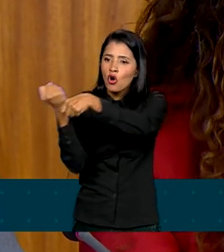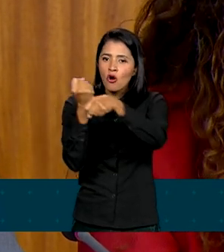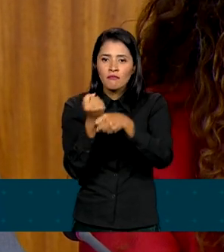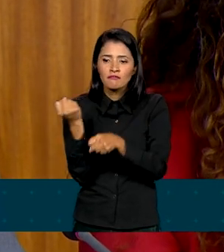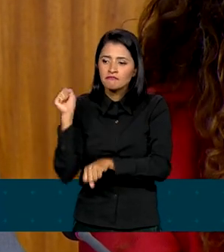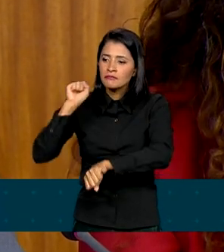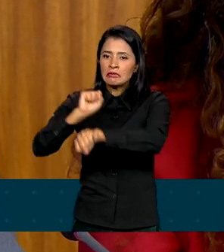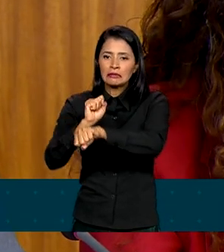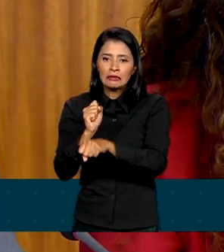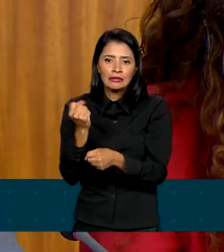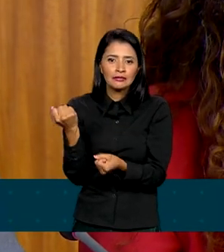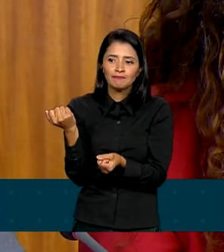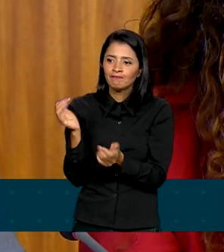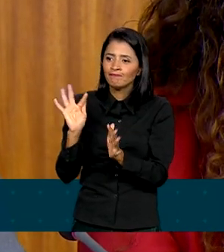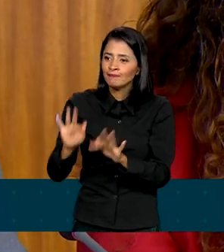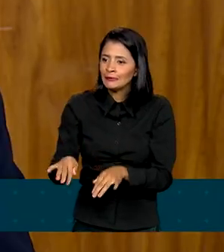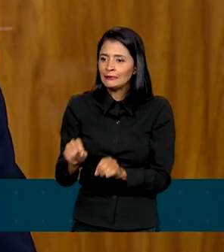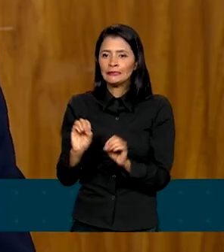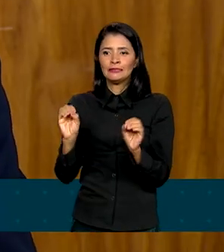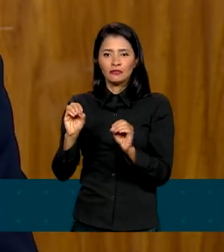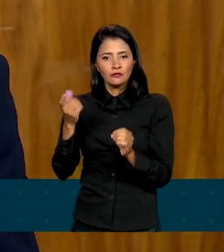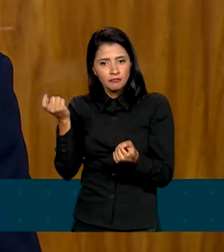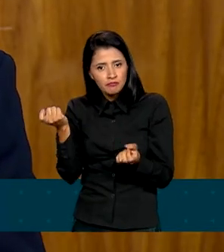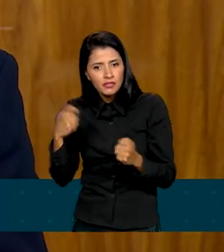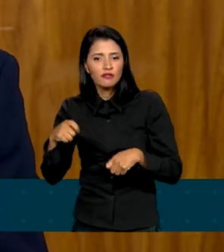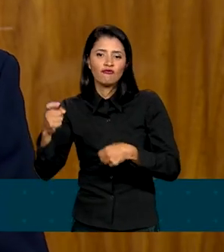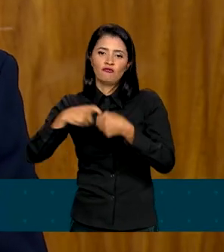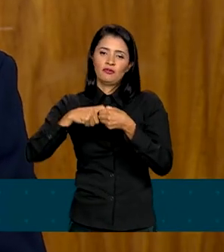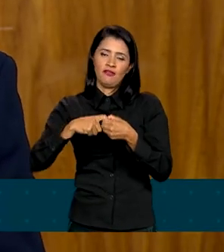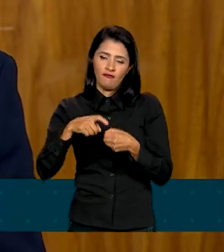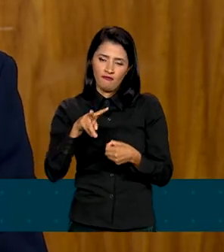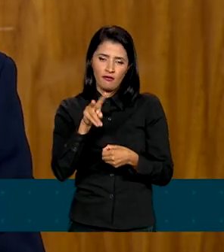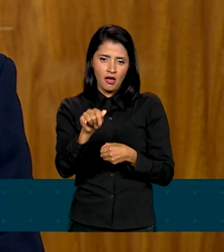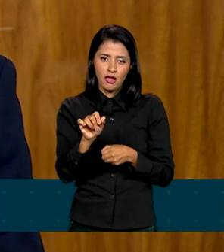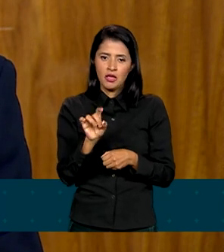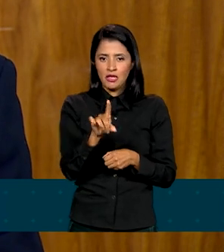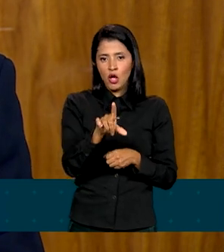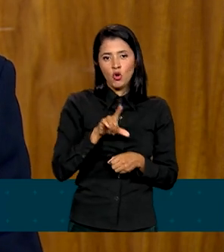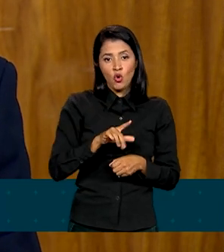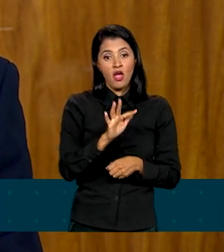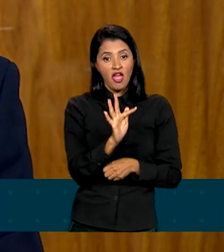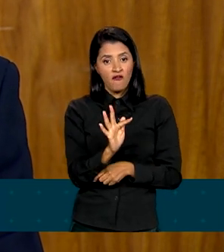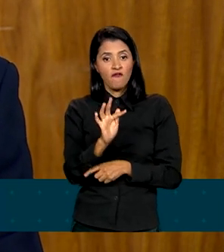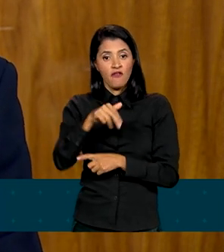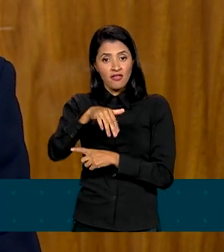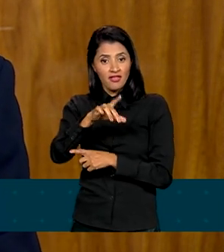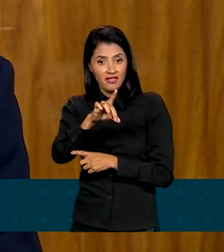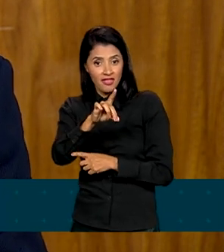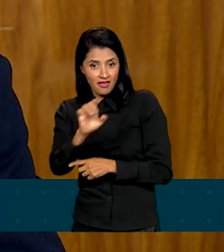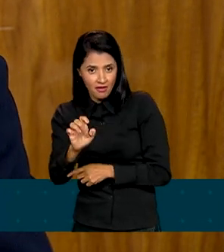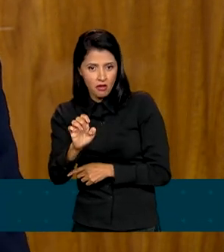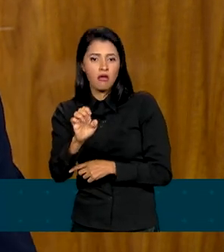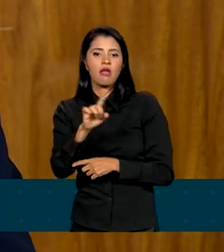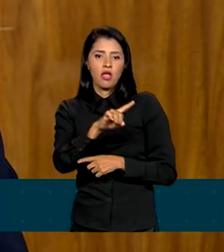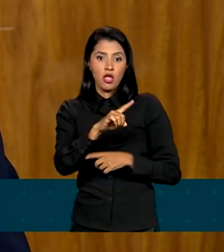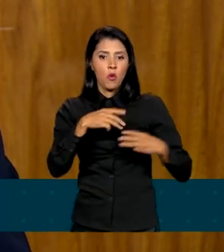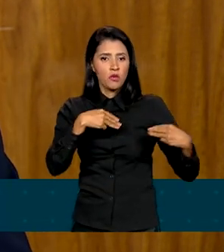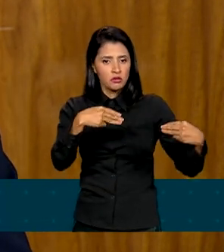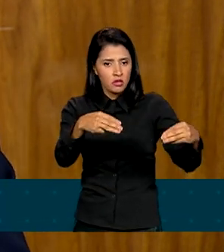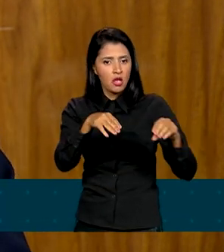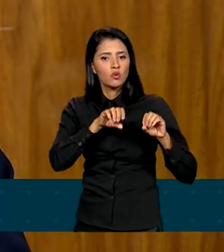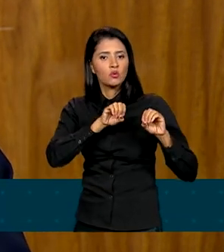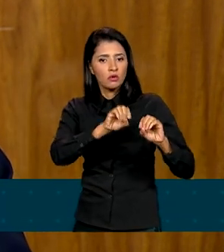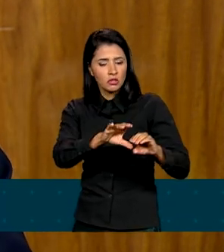e inacabadas nesse país, e não são diferentes só no FNDE e no Ministério da Educação, são mais de 4 mil